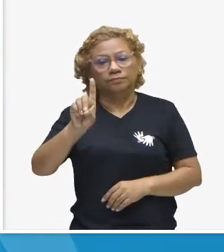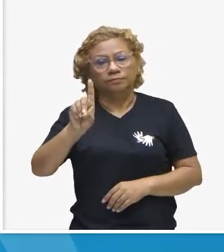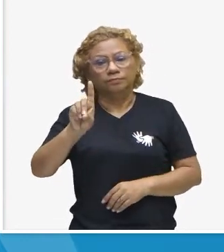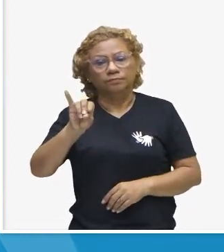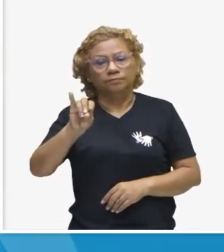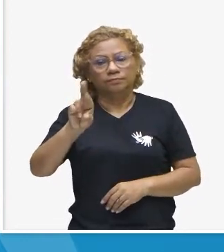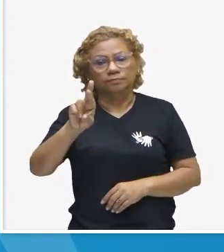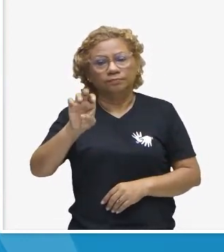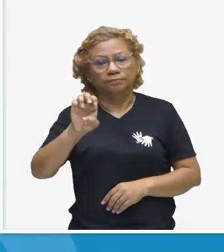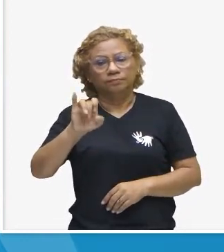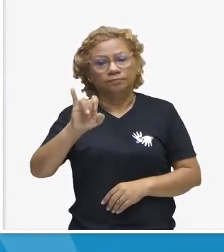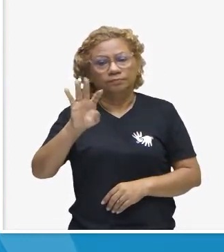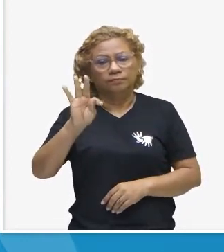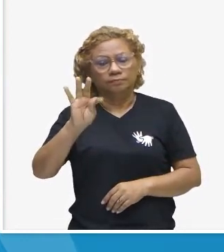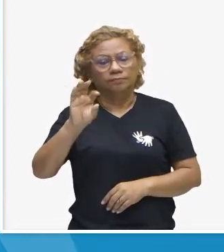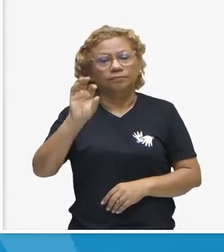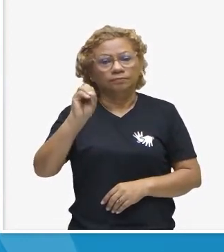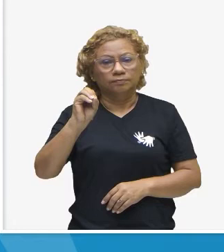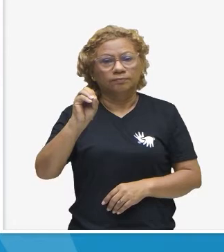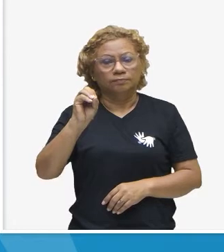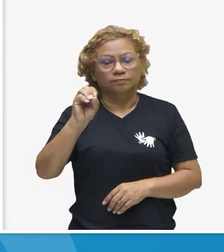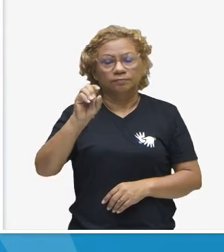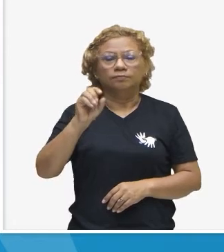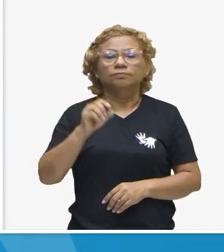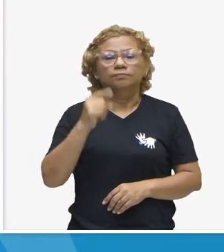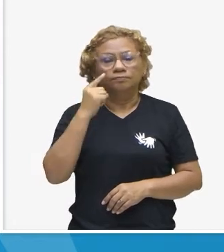na parte de baixo.